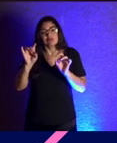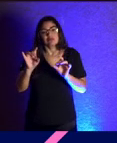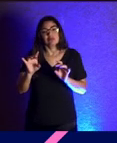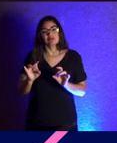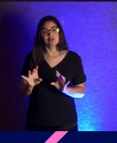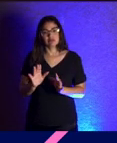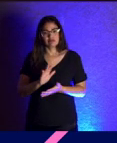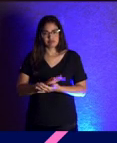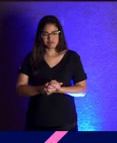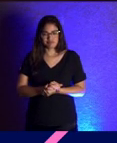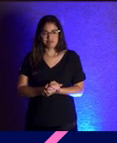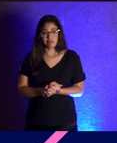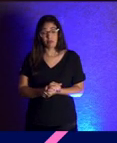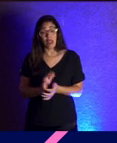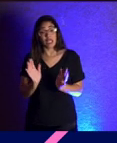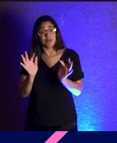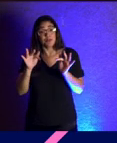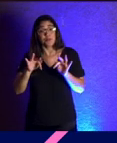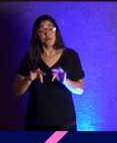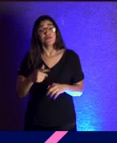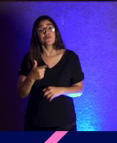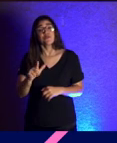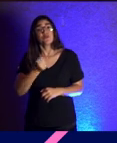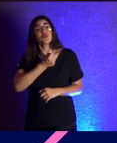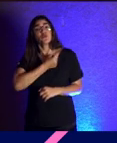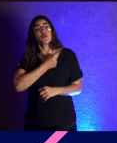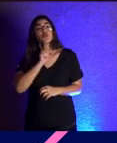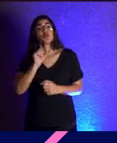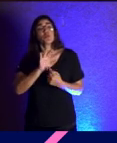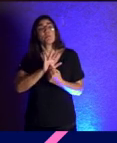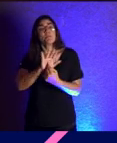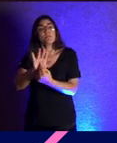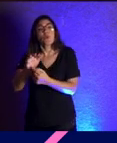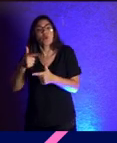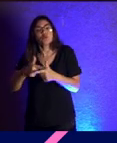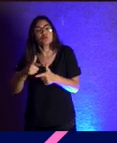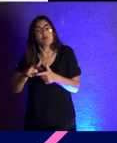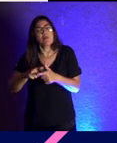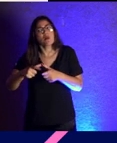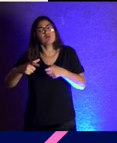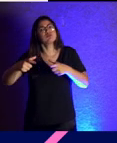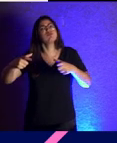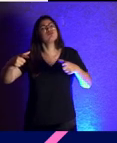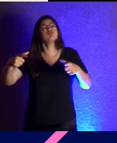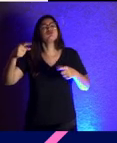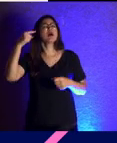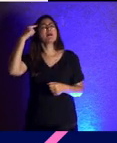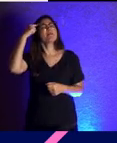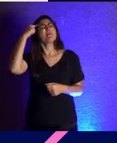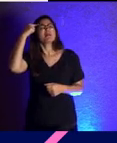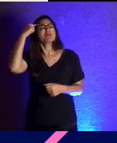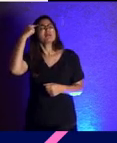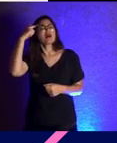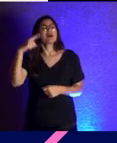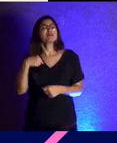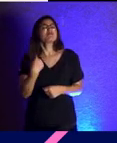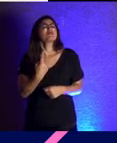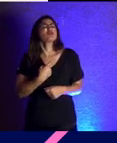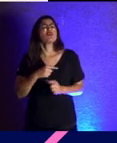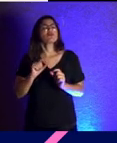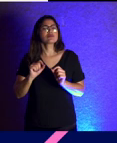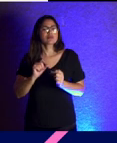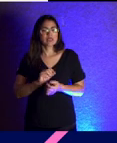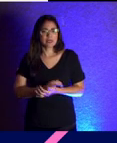E por fim, um outro número que demonstra que como esse problema é grande, é pensar que a gente tem